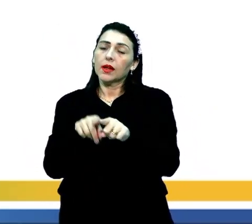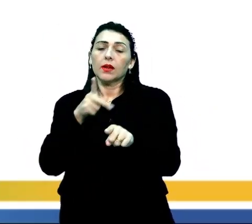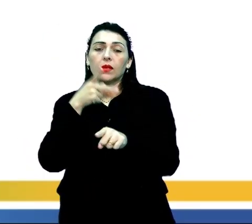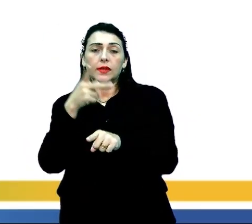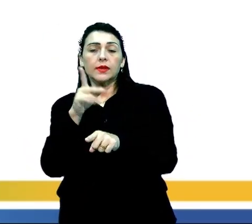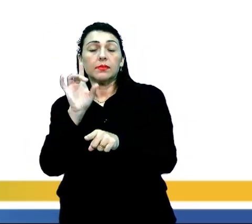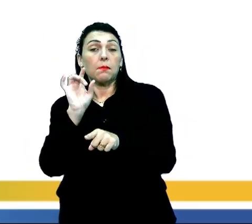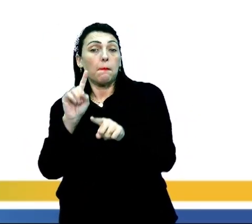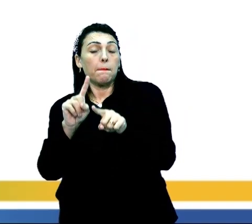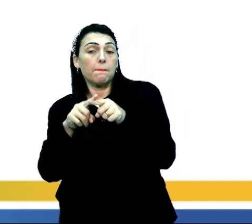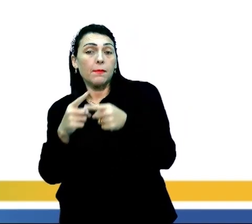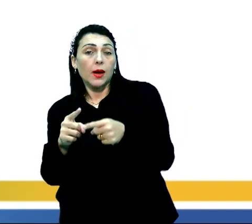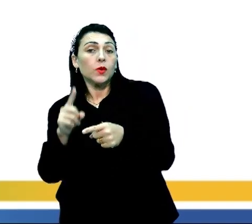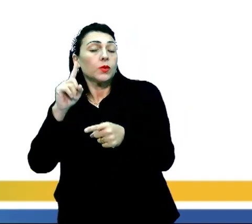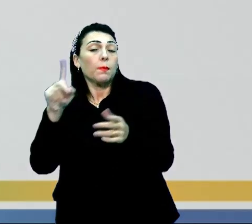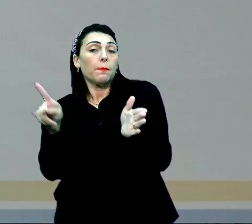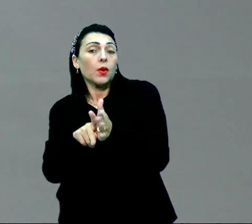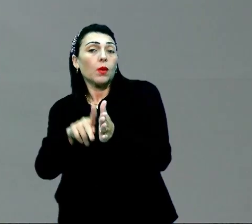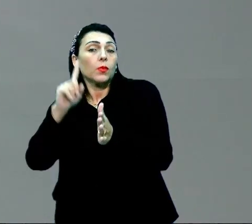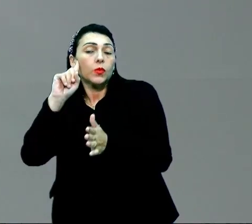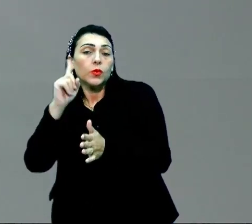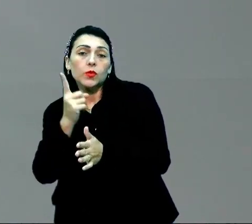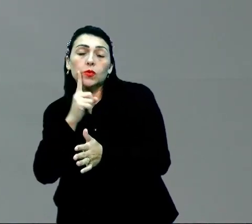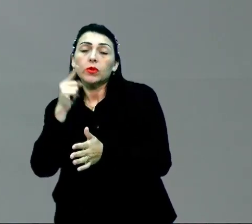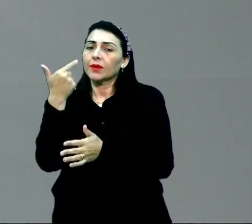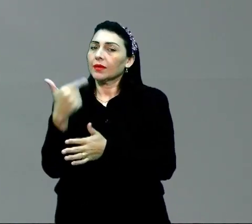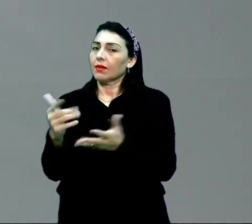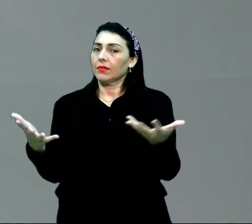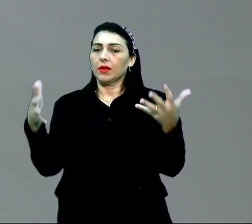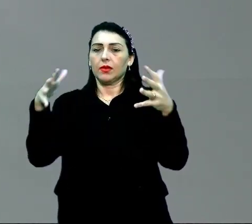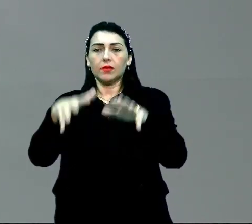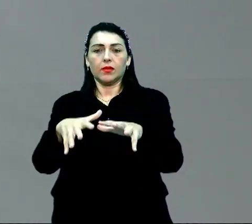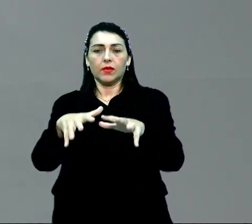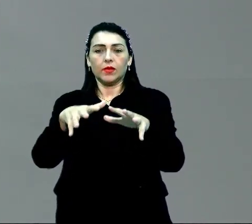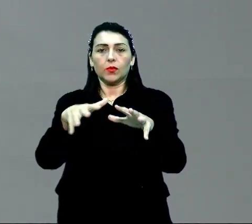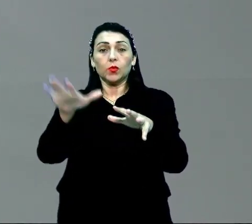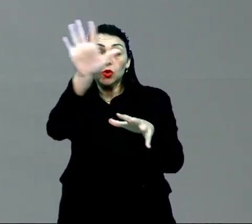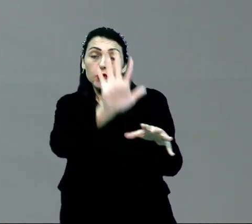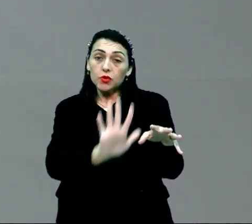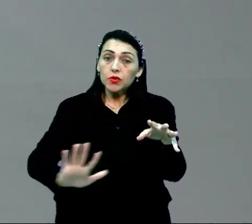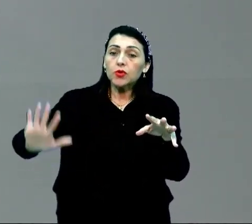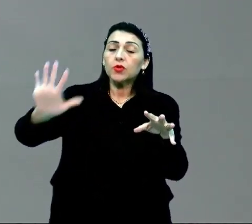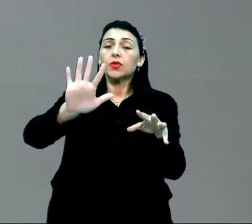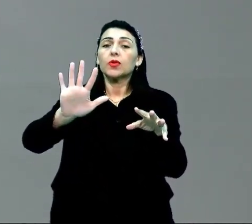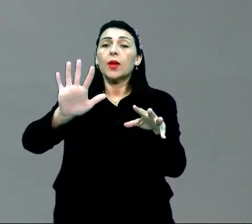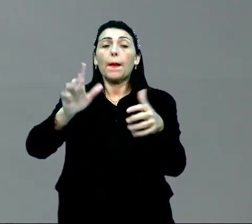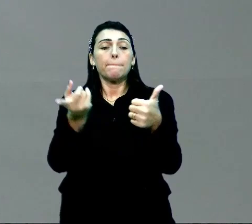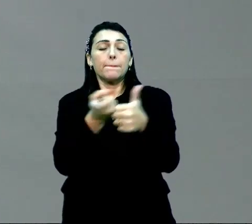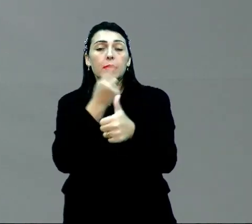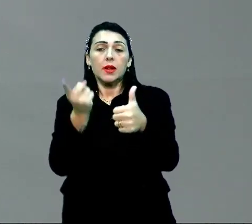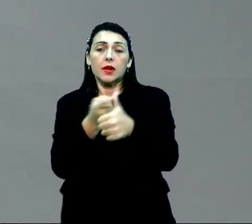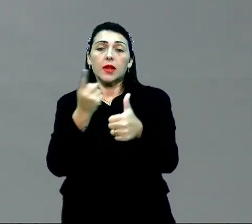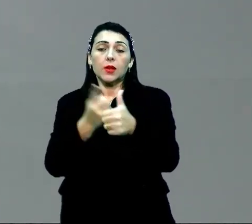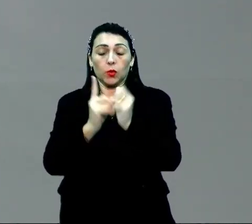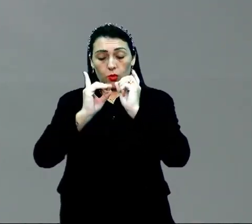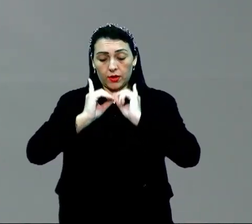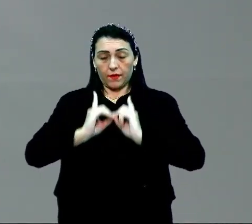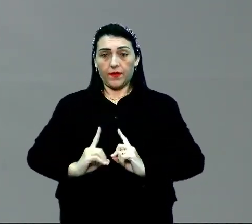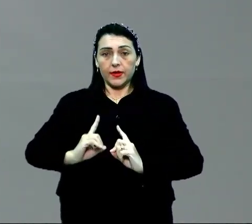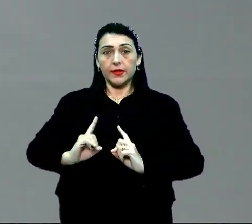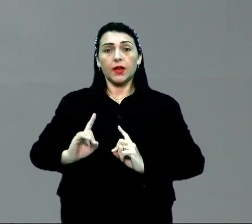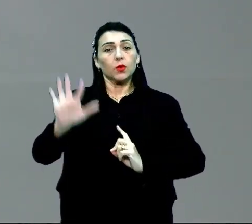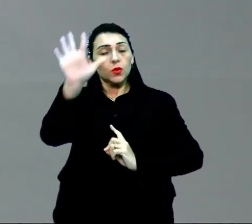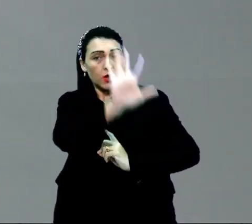assim, sobretudo os surdos. Se você observar, ela partiu de um geral, né? Ela falou primeiramente dos deficientes de um